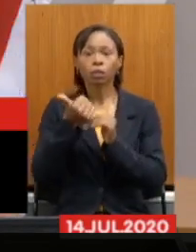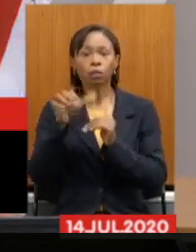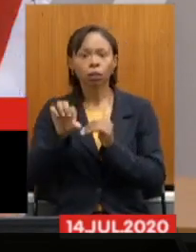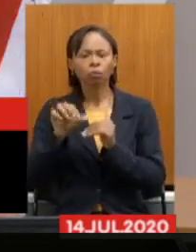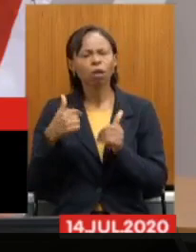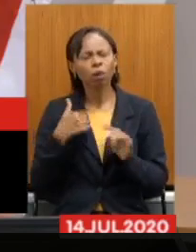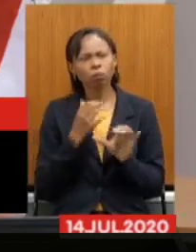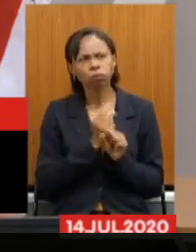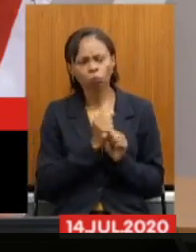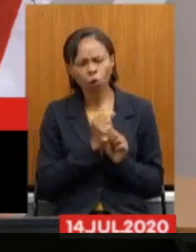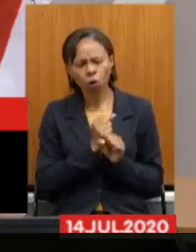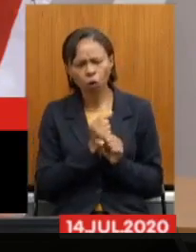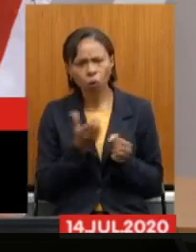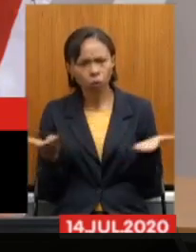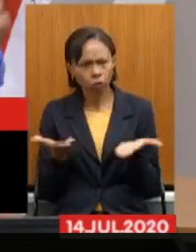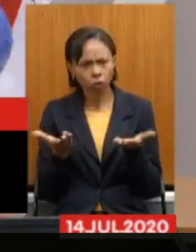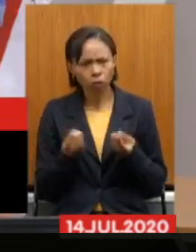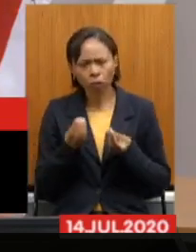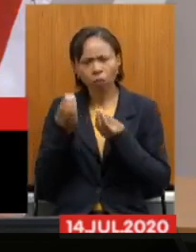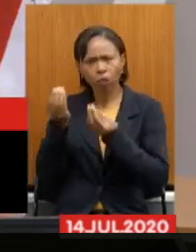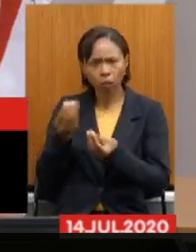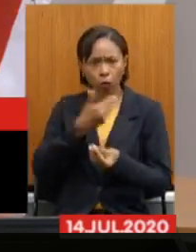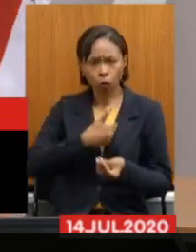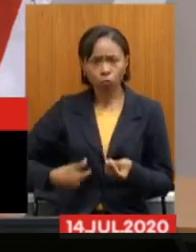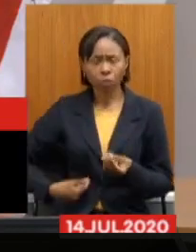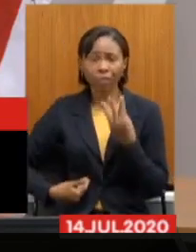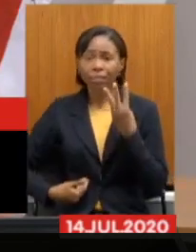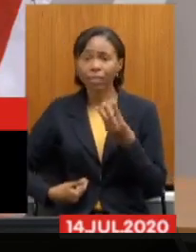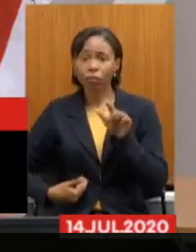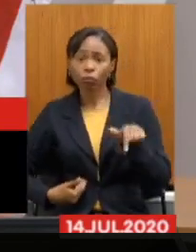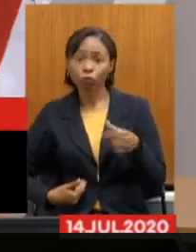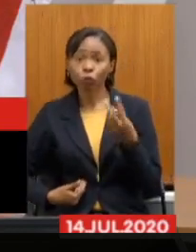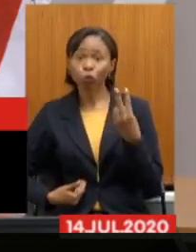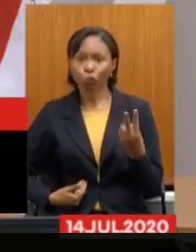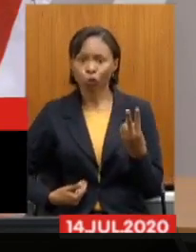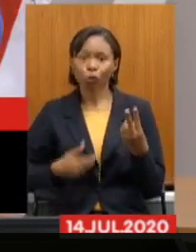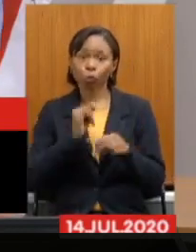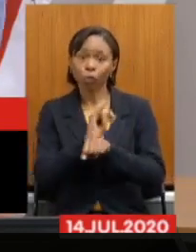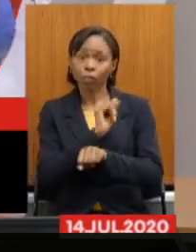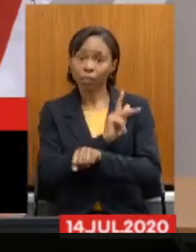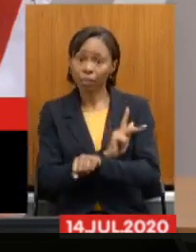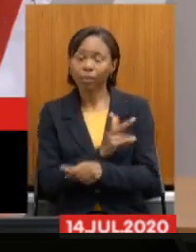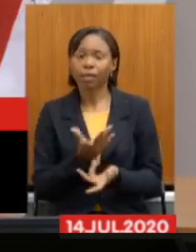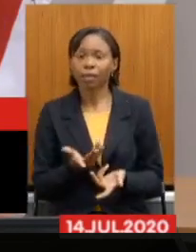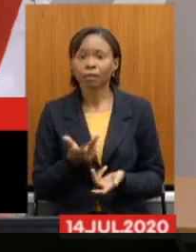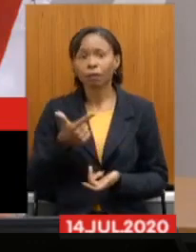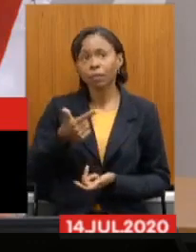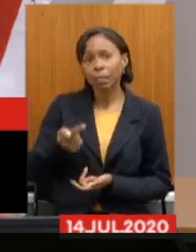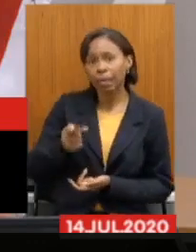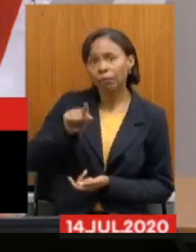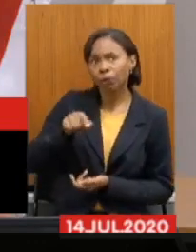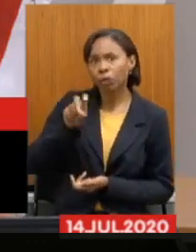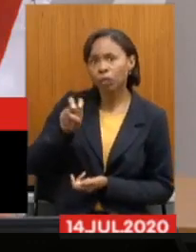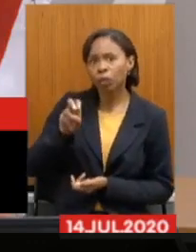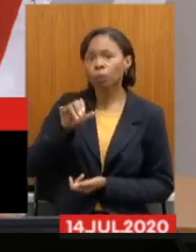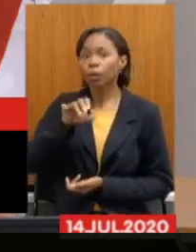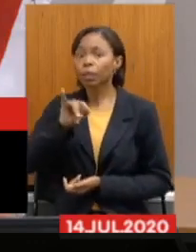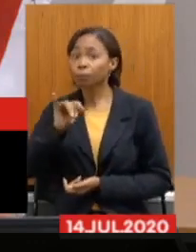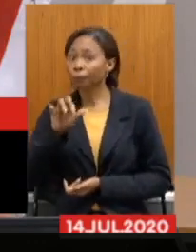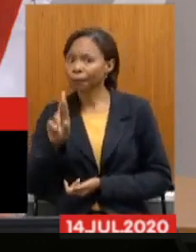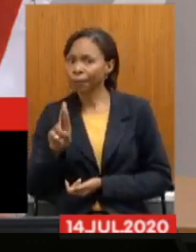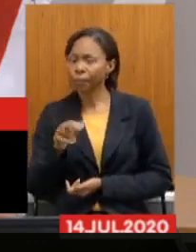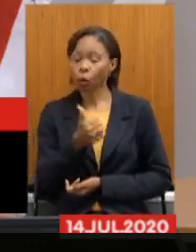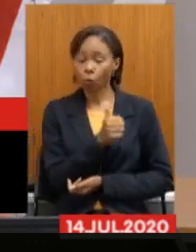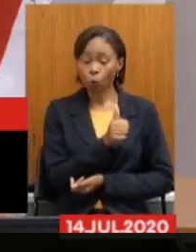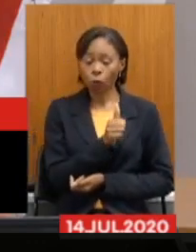já entregamos para o governo 3,2% para o IPSENG, 27,5% para o Imposto de Renda,